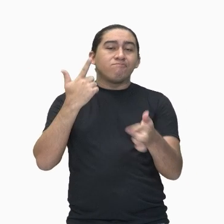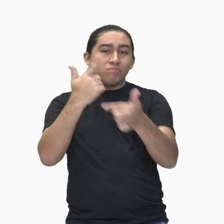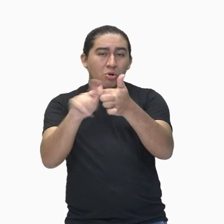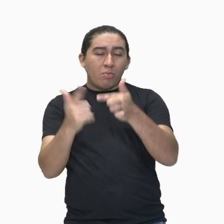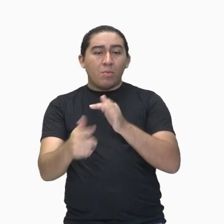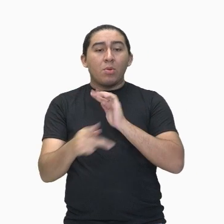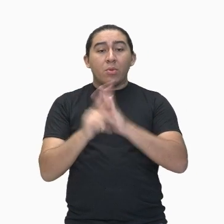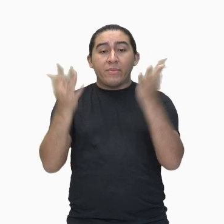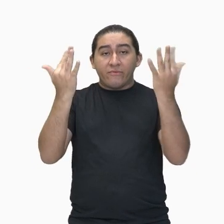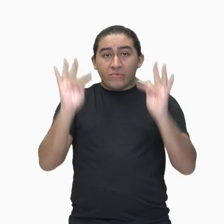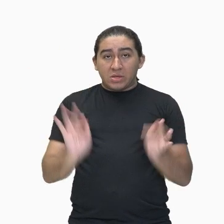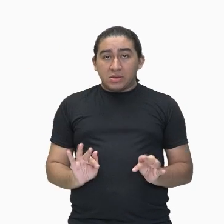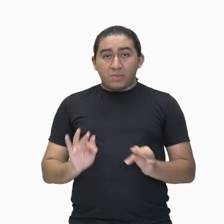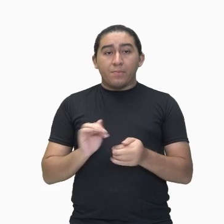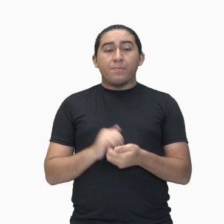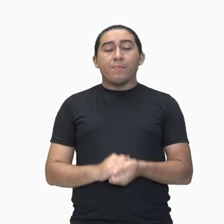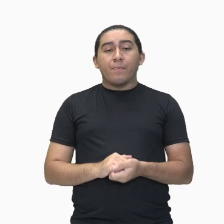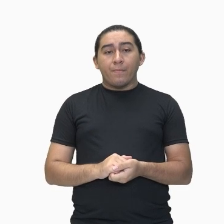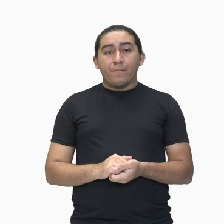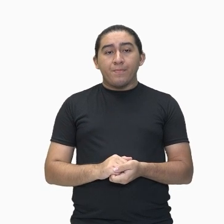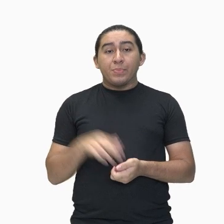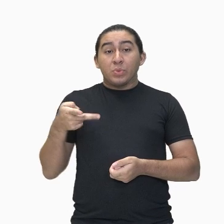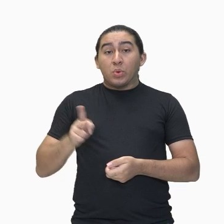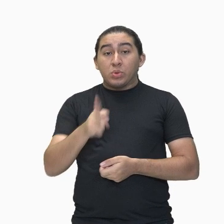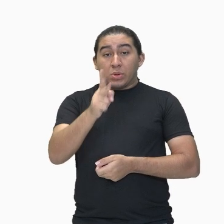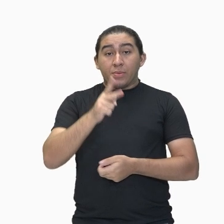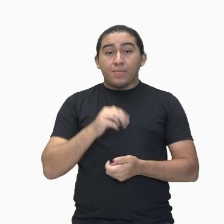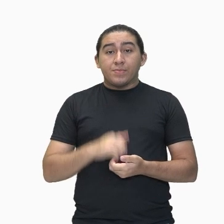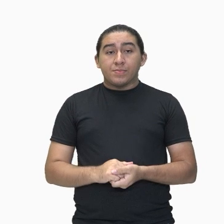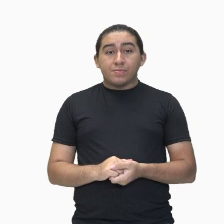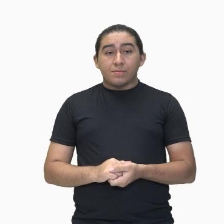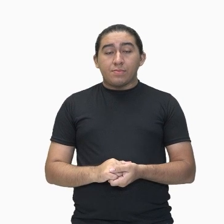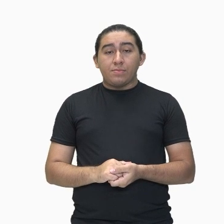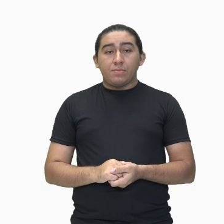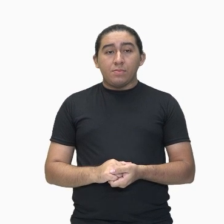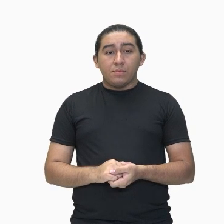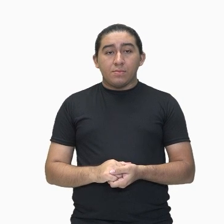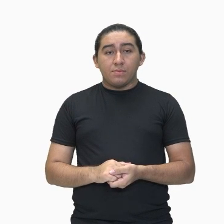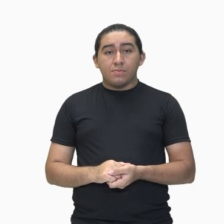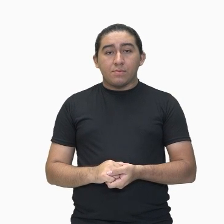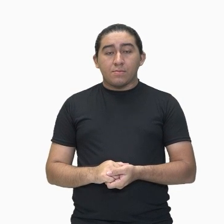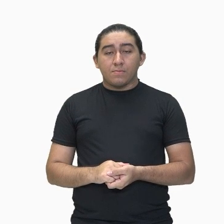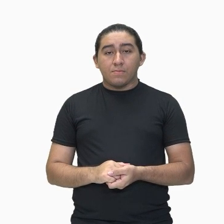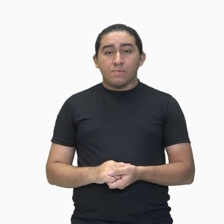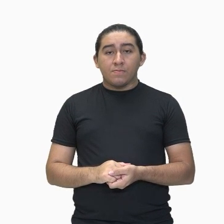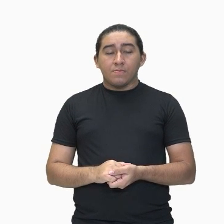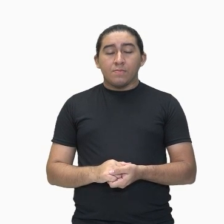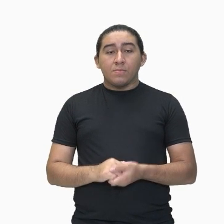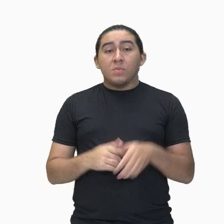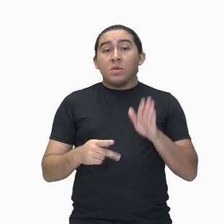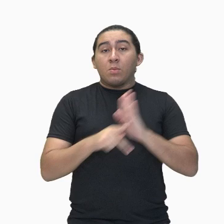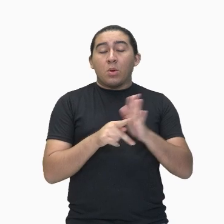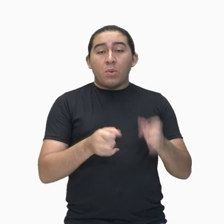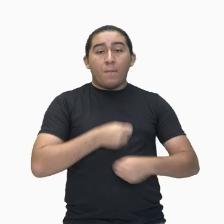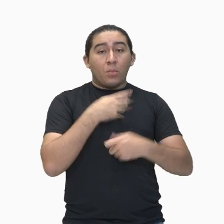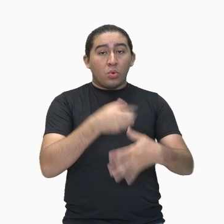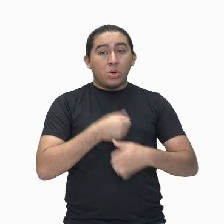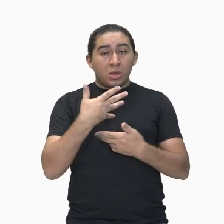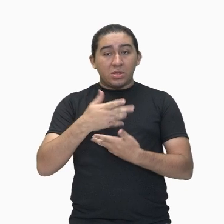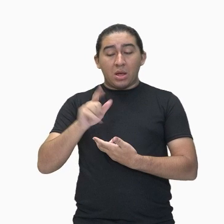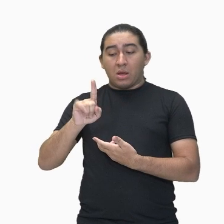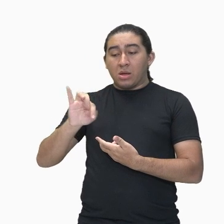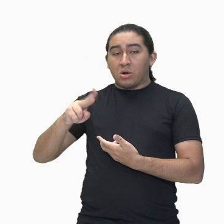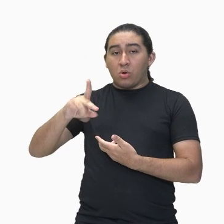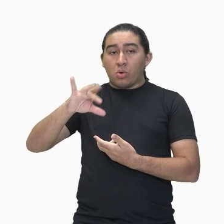bem. Então, continuando, a veia lírico-amorosa do poeta barroco Gregório de